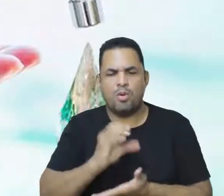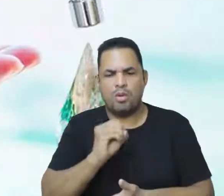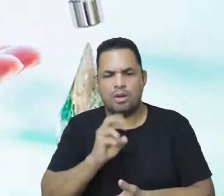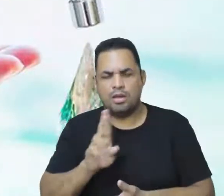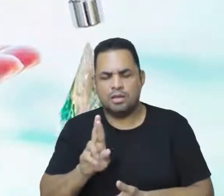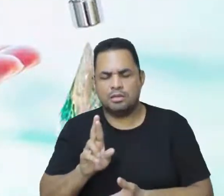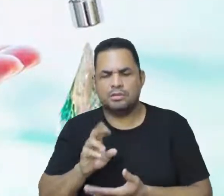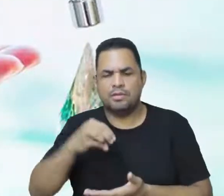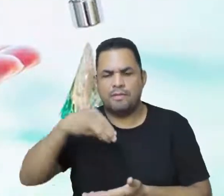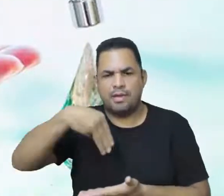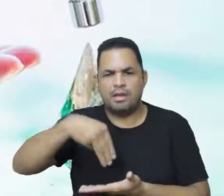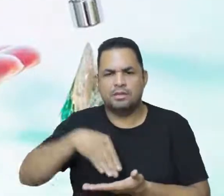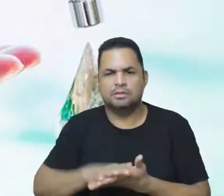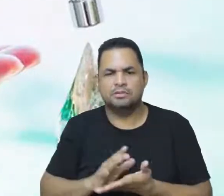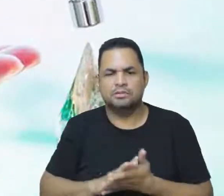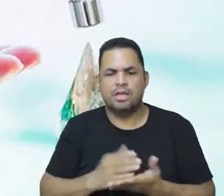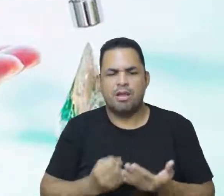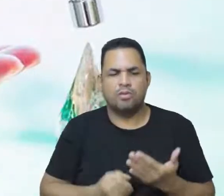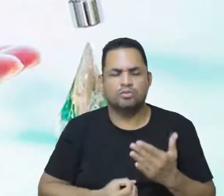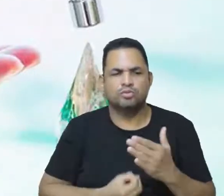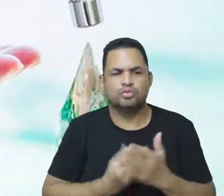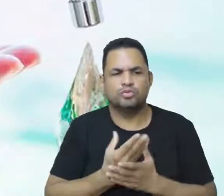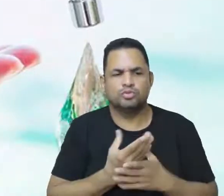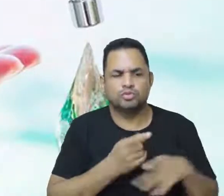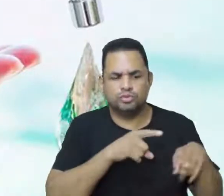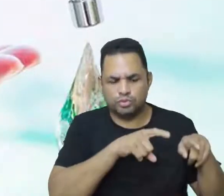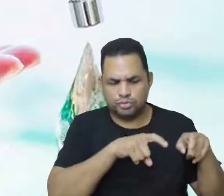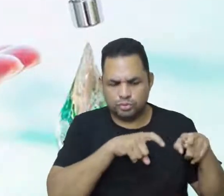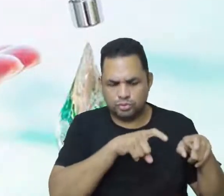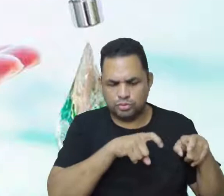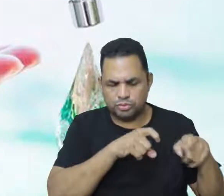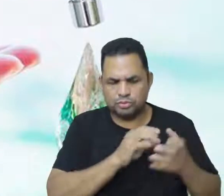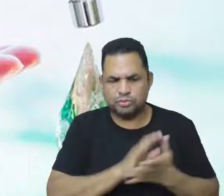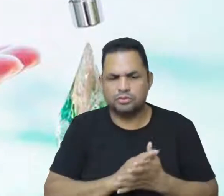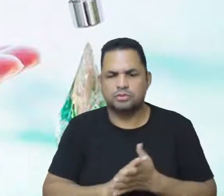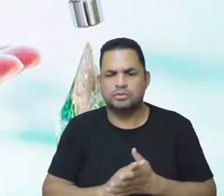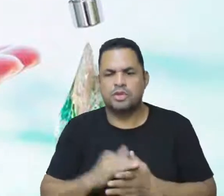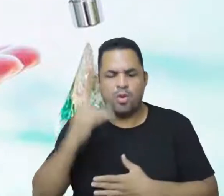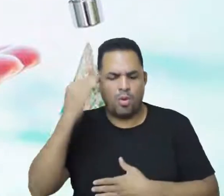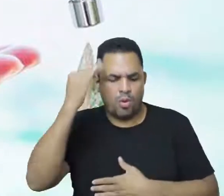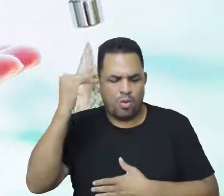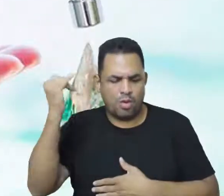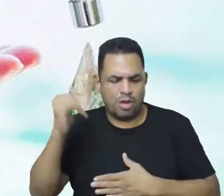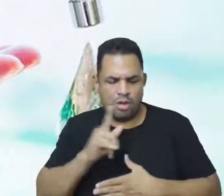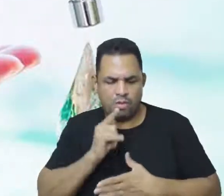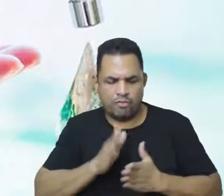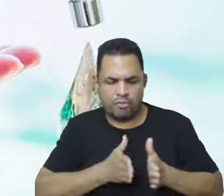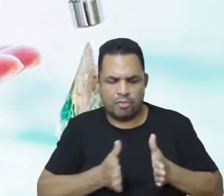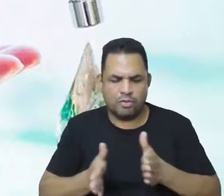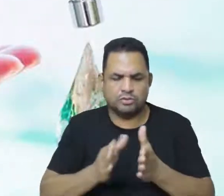origem da agricultura, ela começou entre dois rios famosos, Tigres e Eufrates.